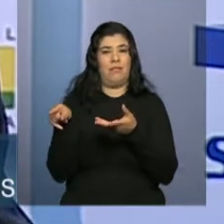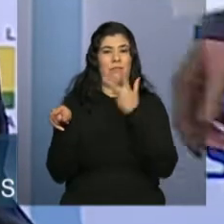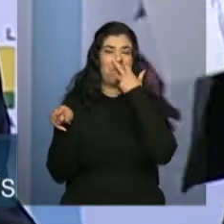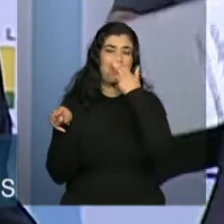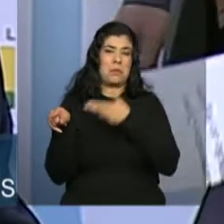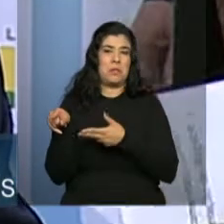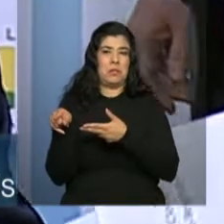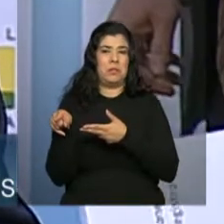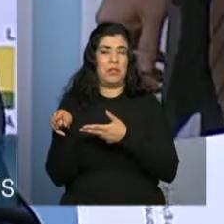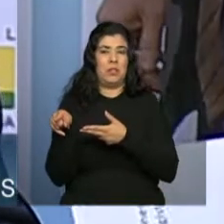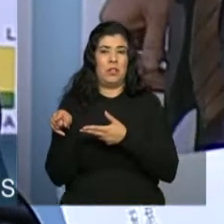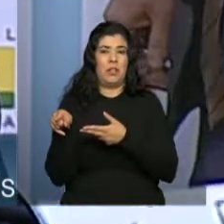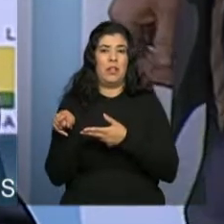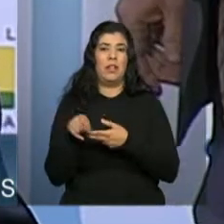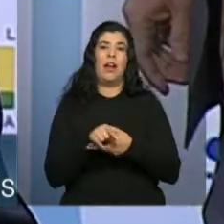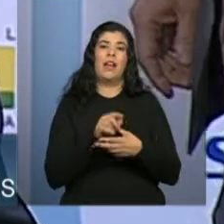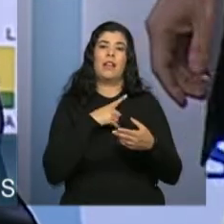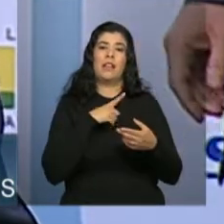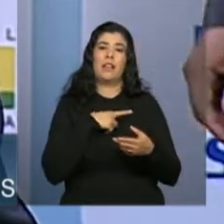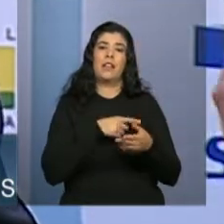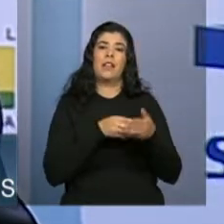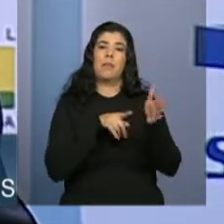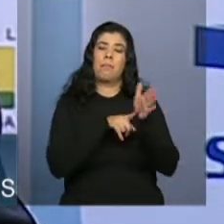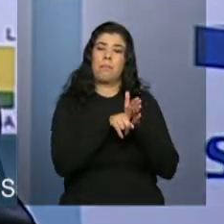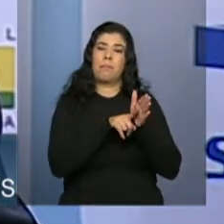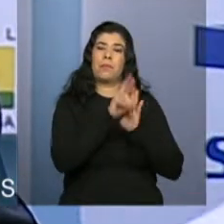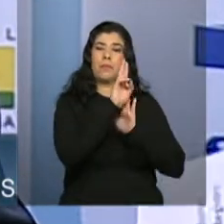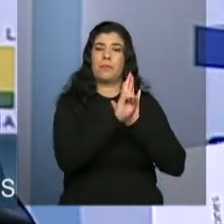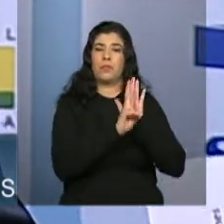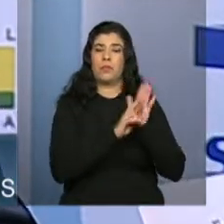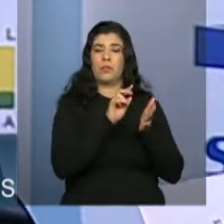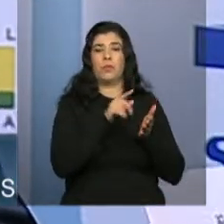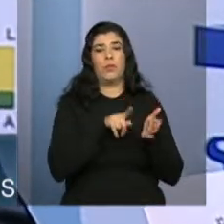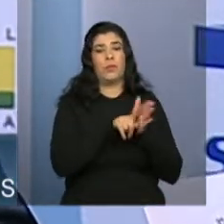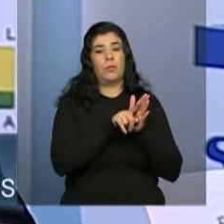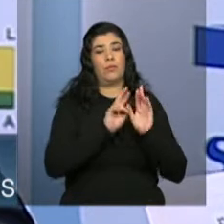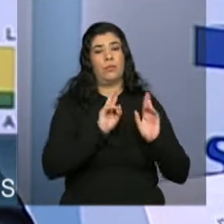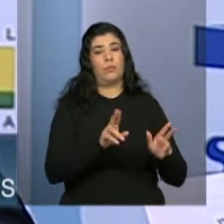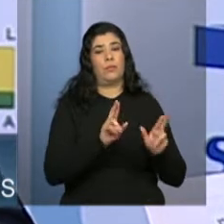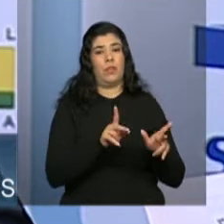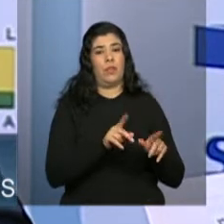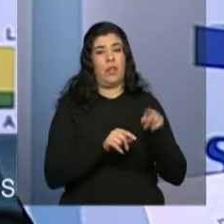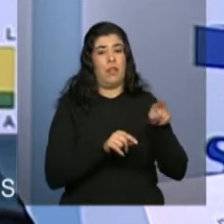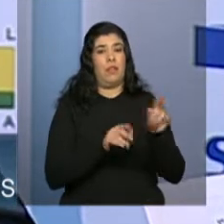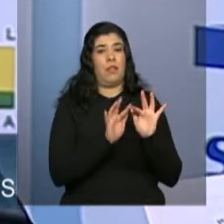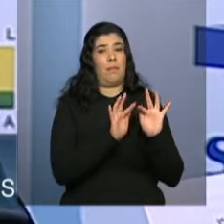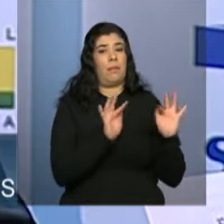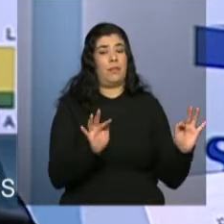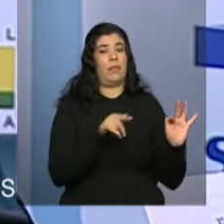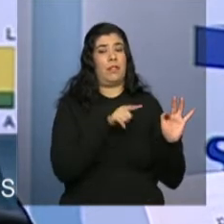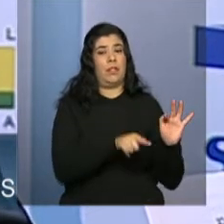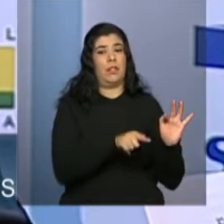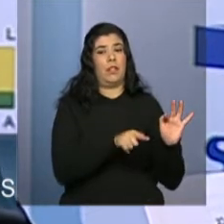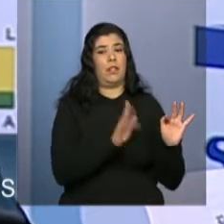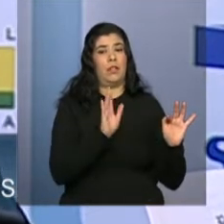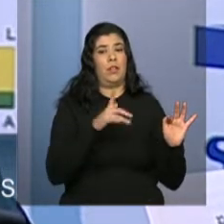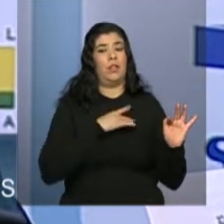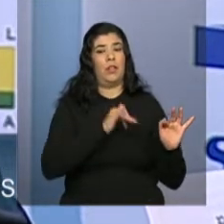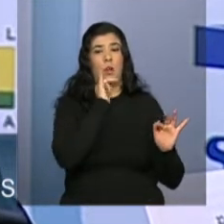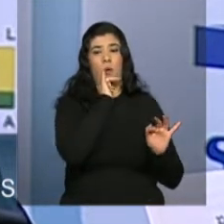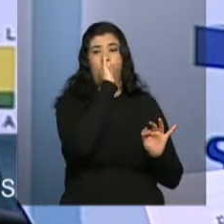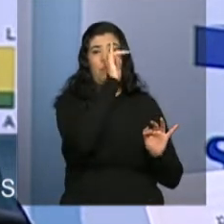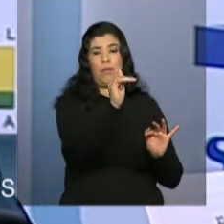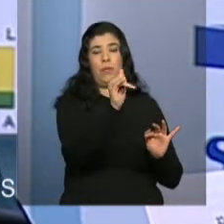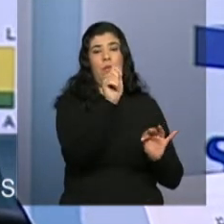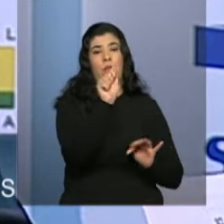verificação agora isso vai ficar feito simplificado porque ele passa ele informa né